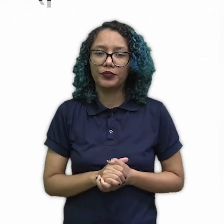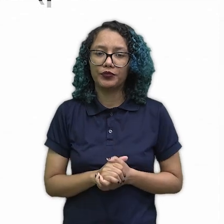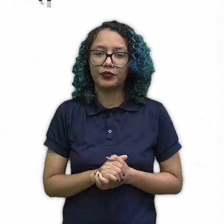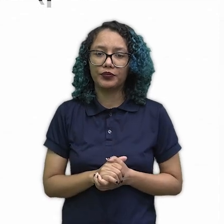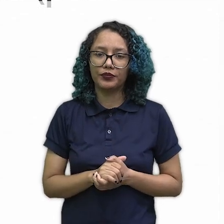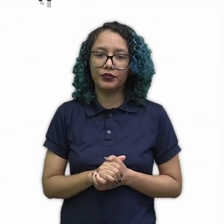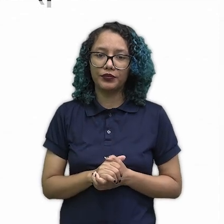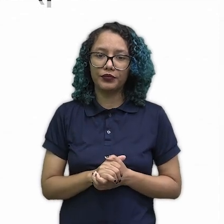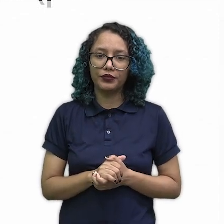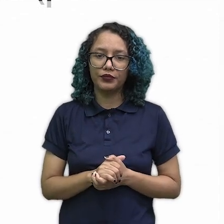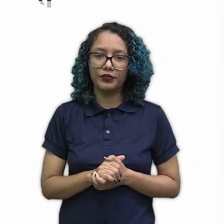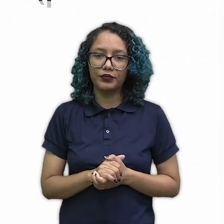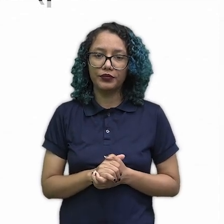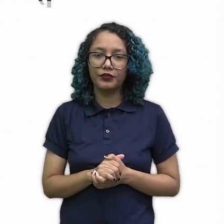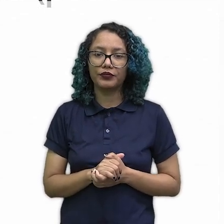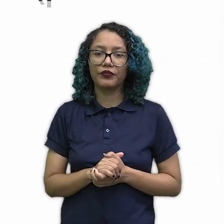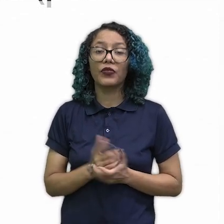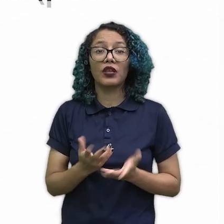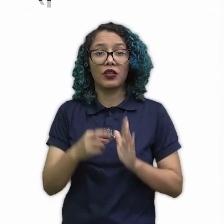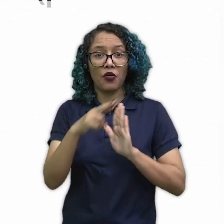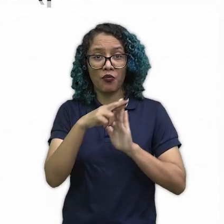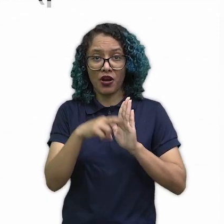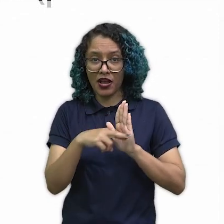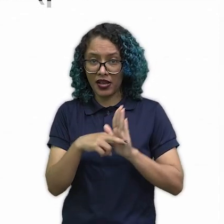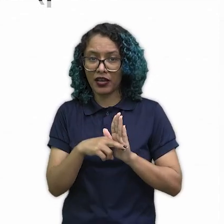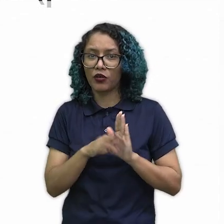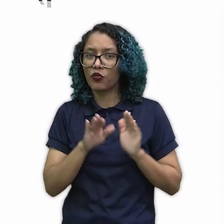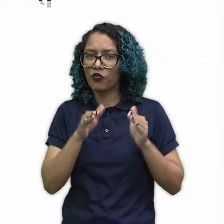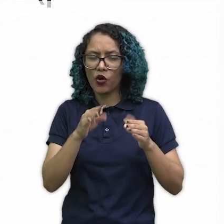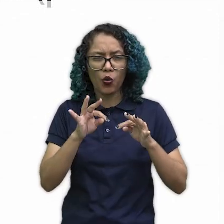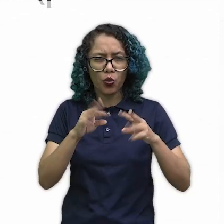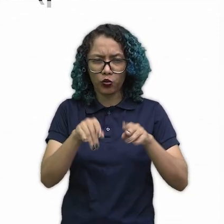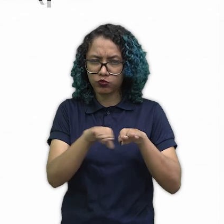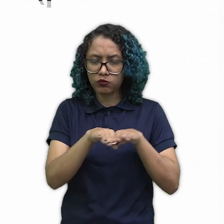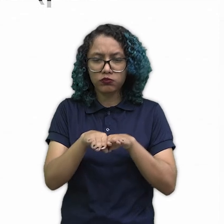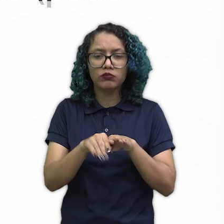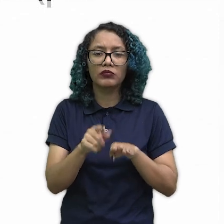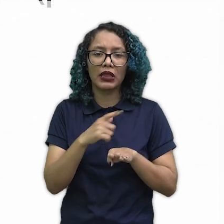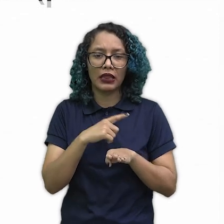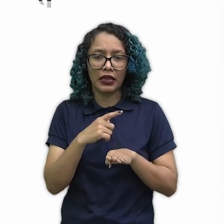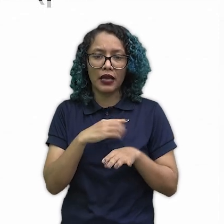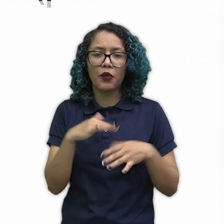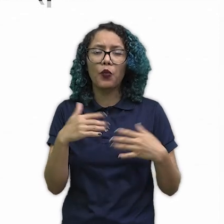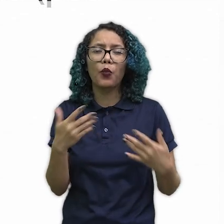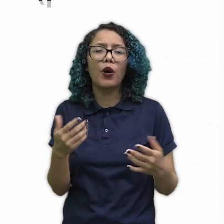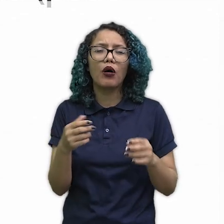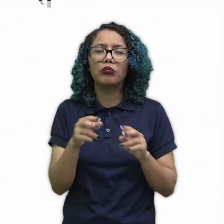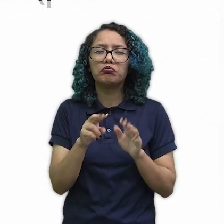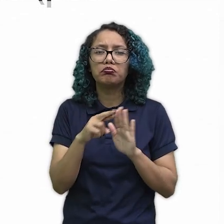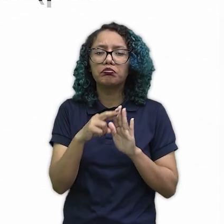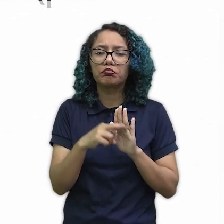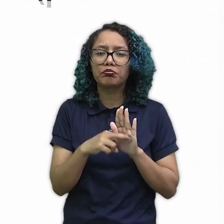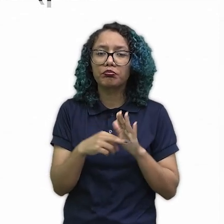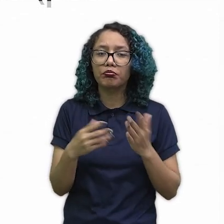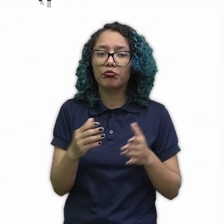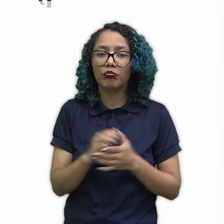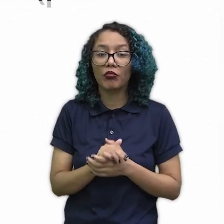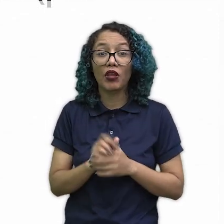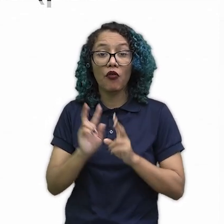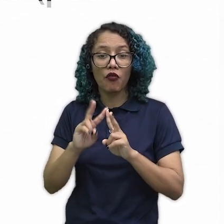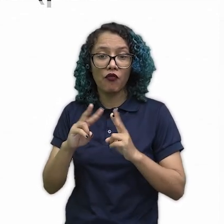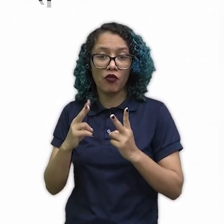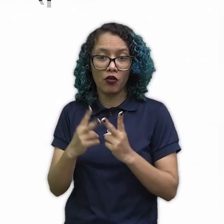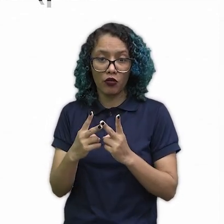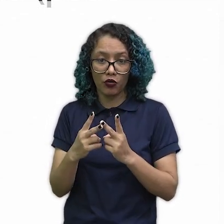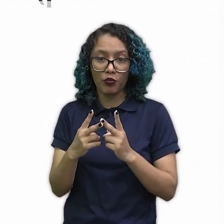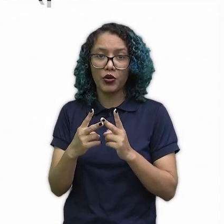seguinte forma. Tem uma regra que funciona para todos. Qual é essa regra, professora? O volume de um prisma